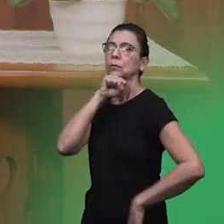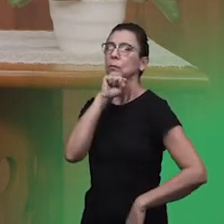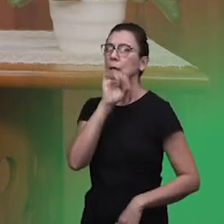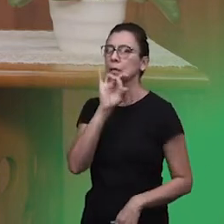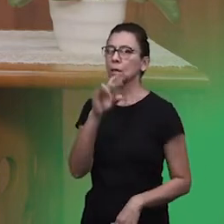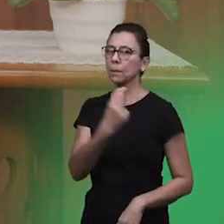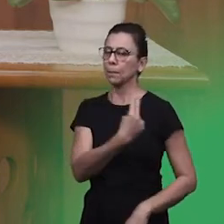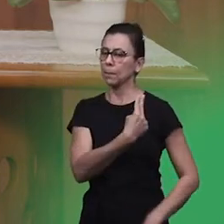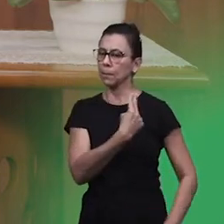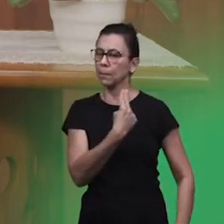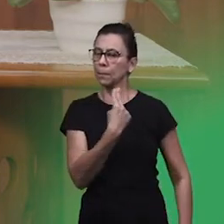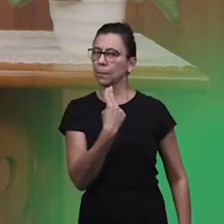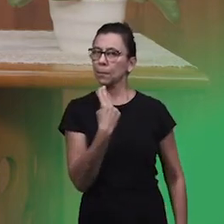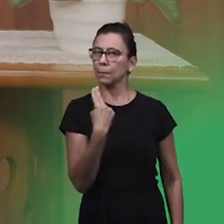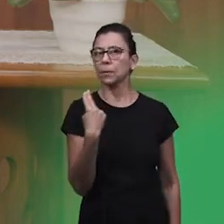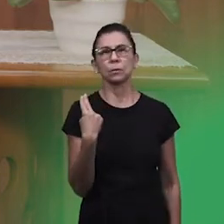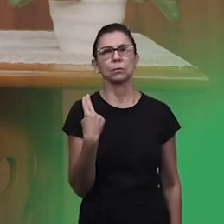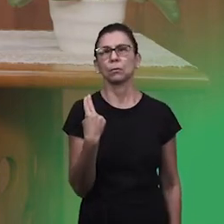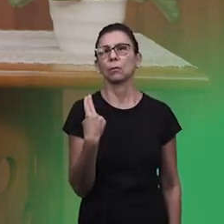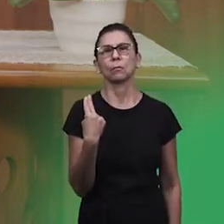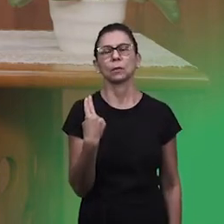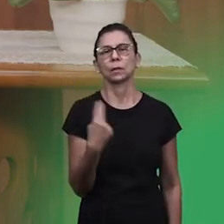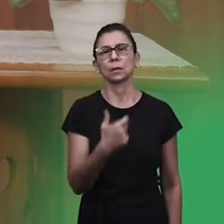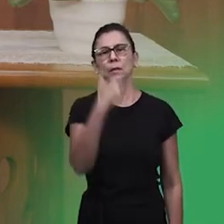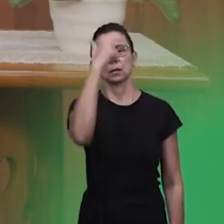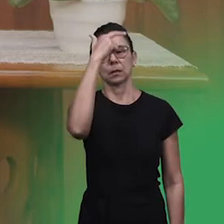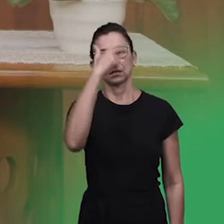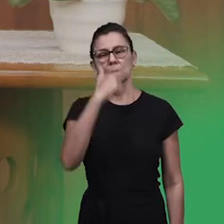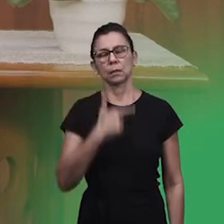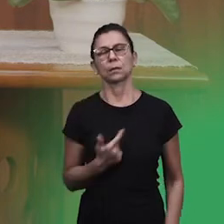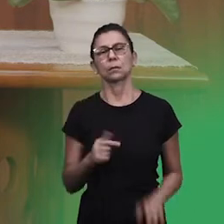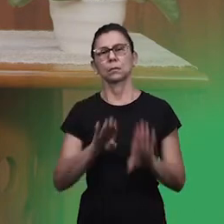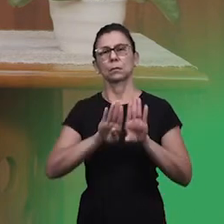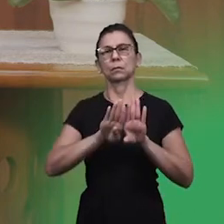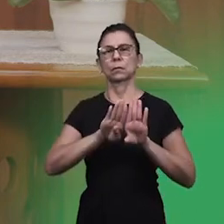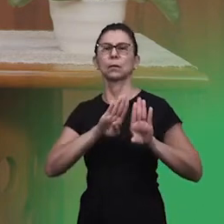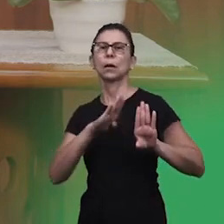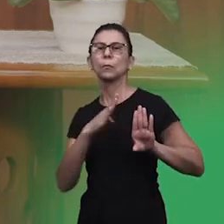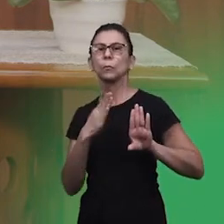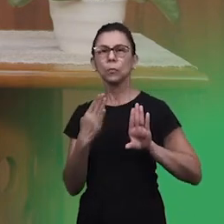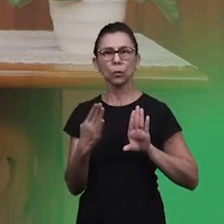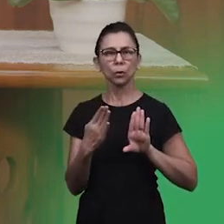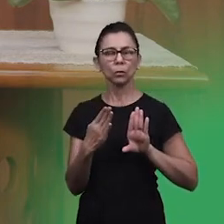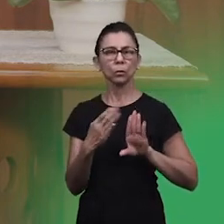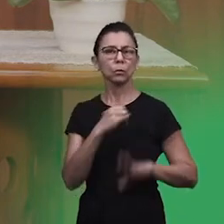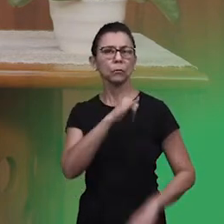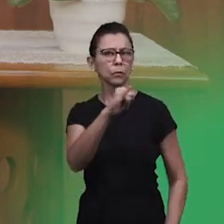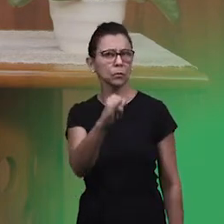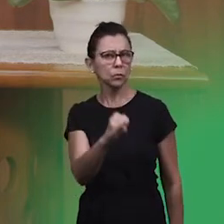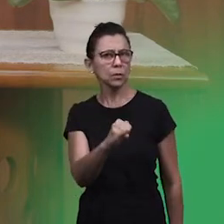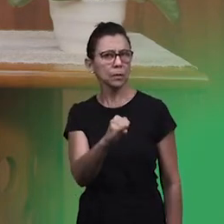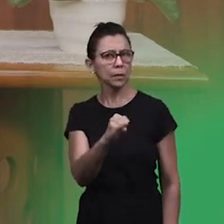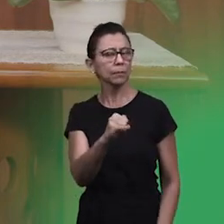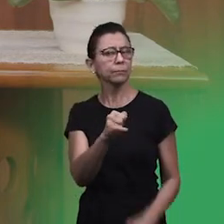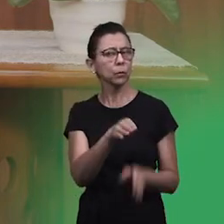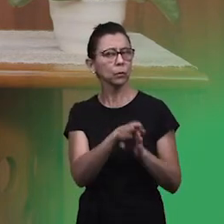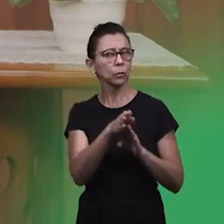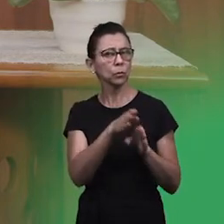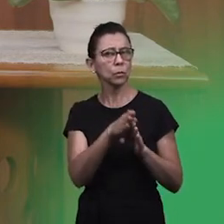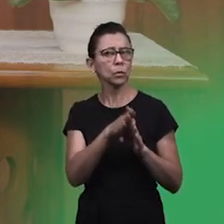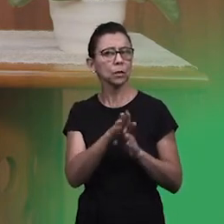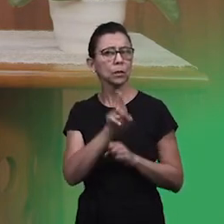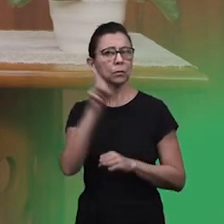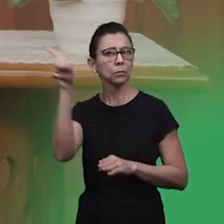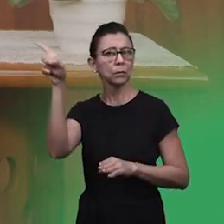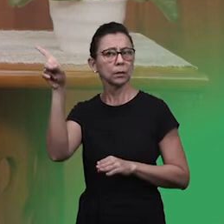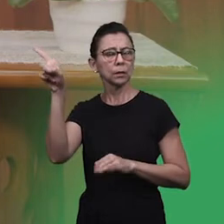foi claro quando ele diz, eu sou a porta. Eu quero dizer para você nessa noite, há uma porta e uma única porta aberta no céu para